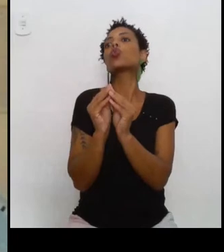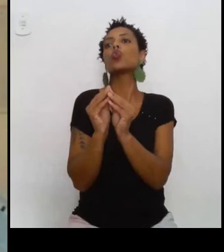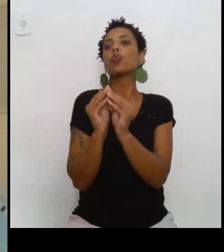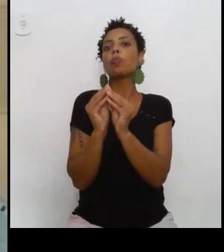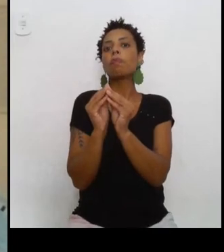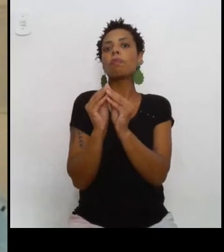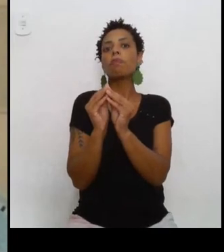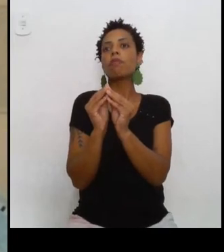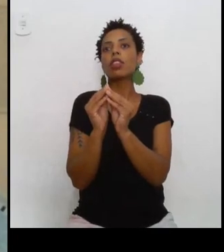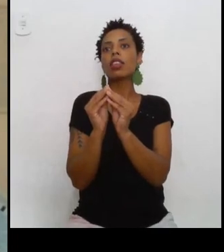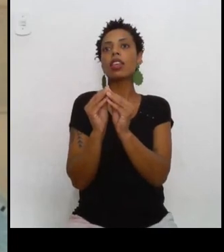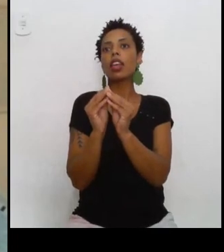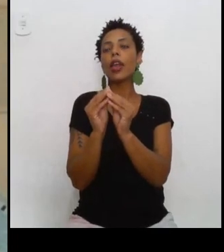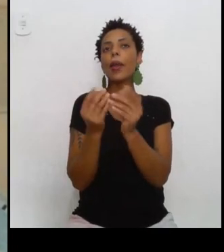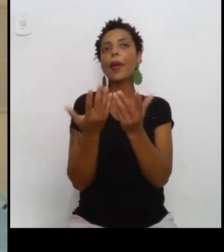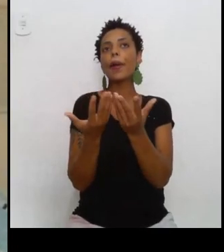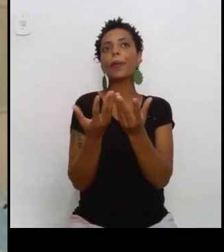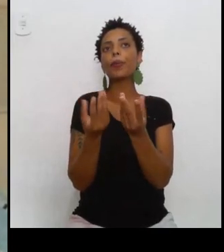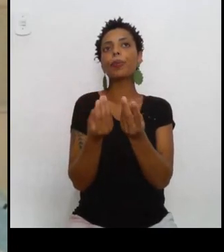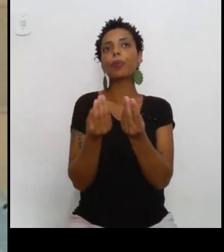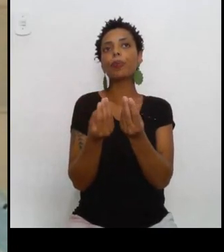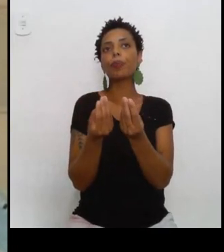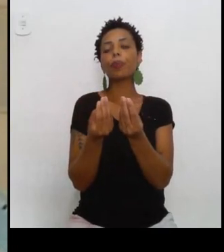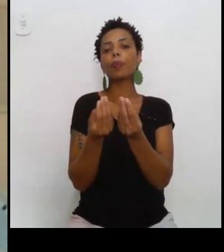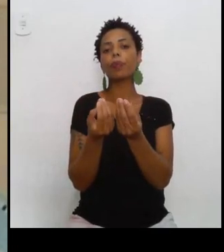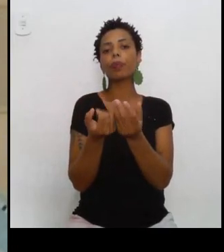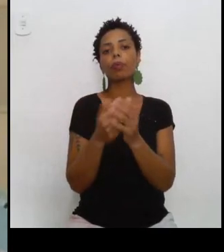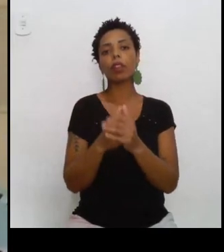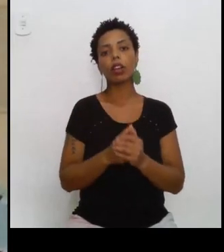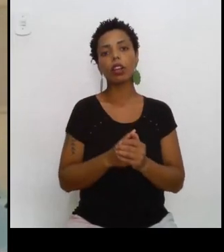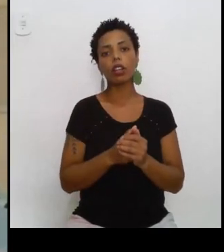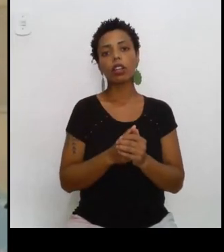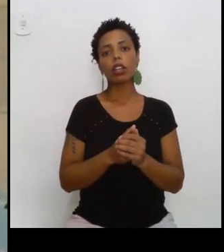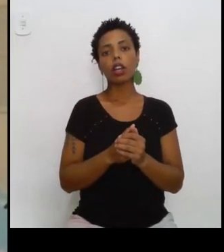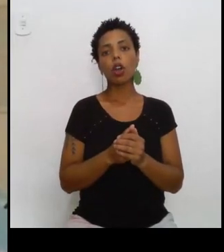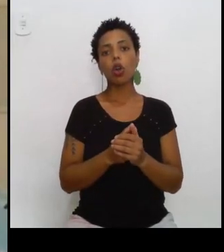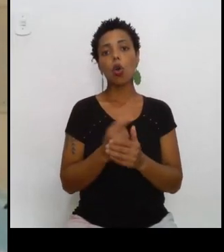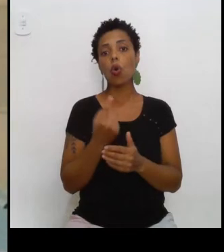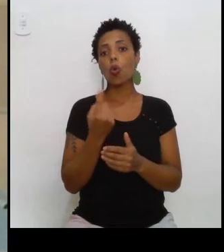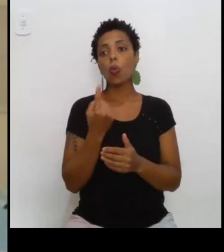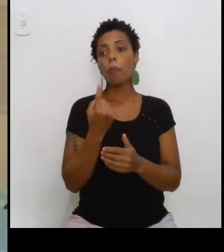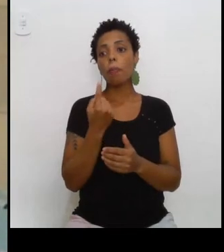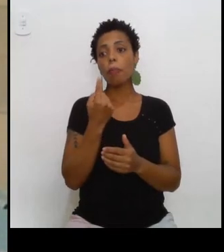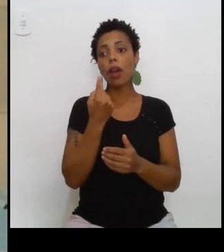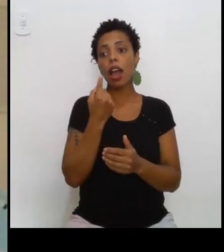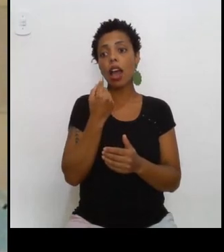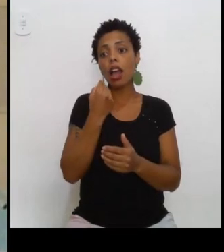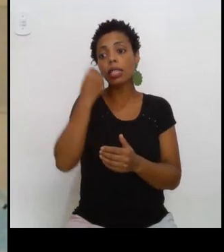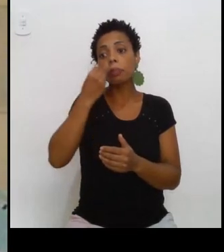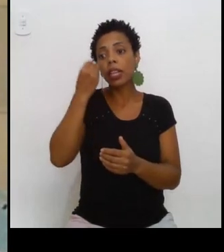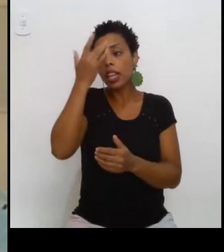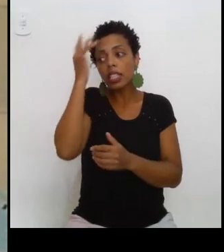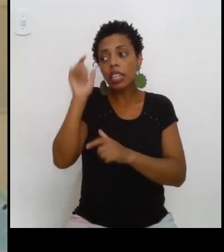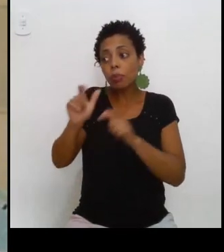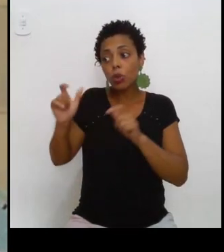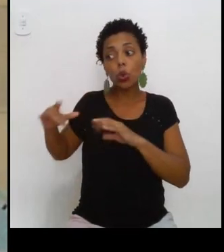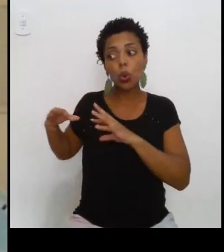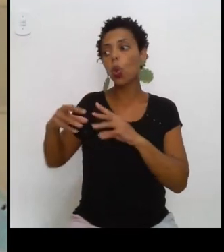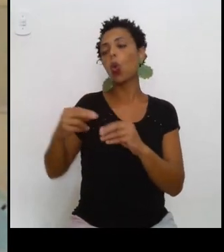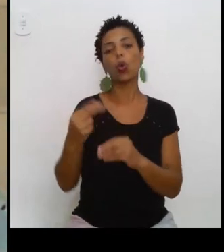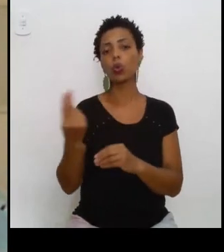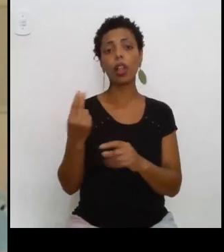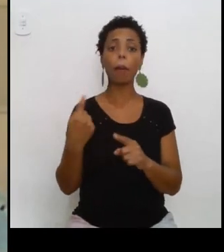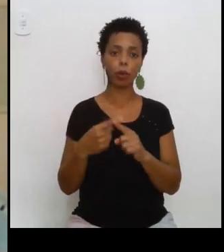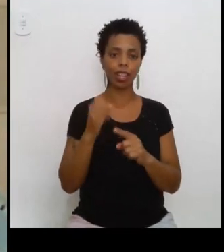qualquer tipo de vivência que atravessa aquilo né mesmo porque quando a gente fala de um território